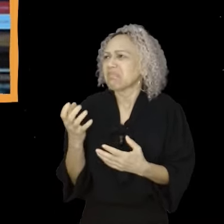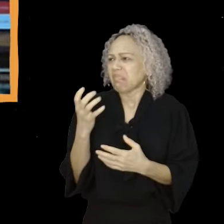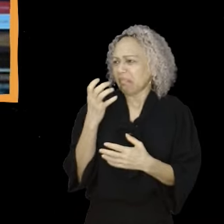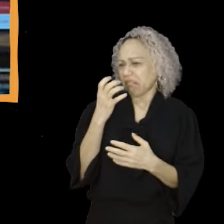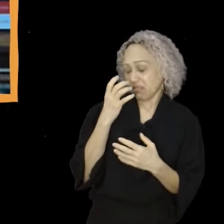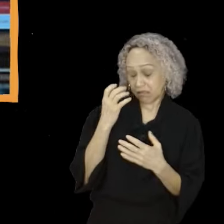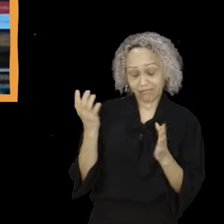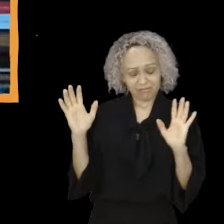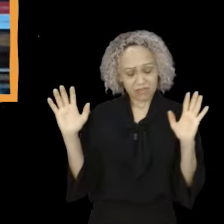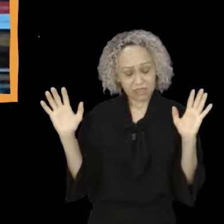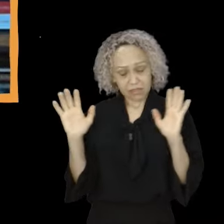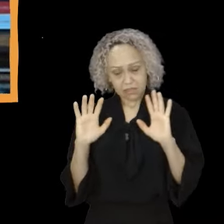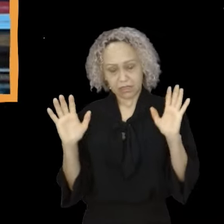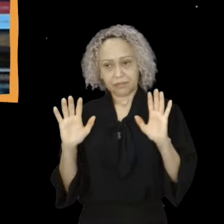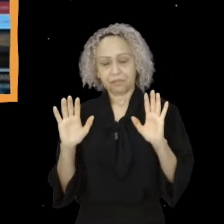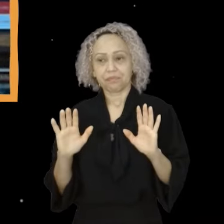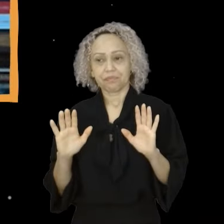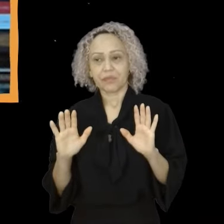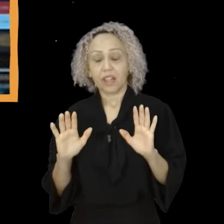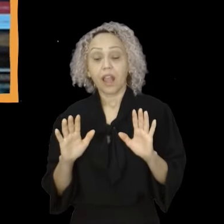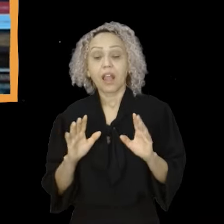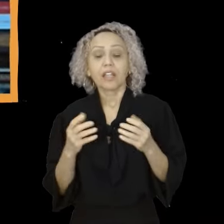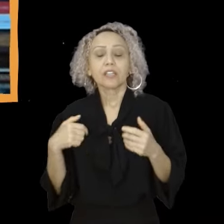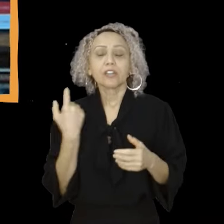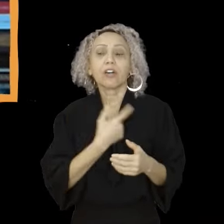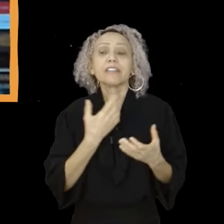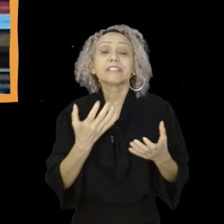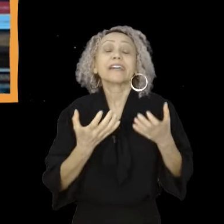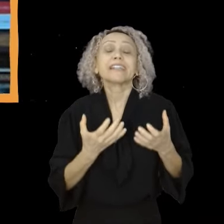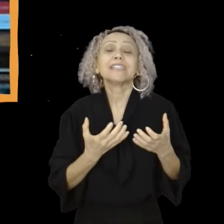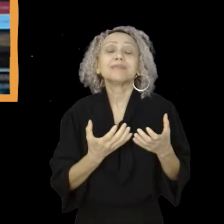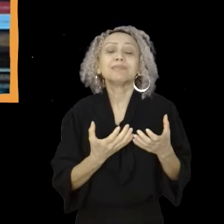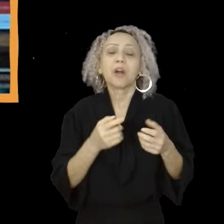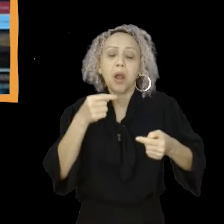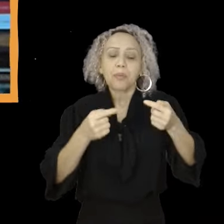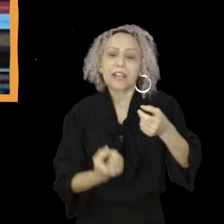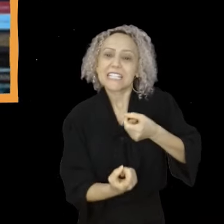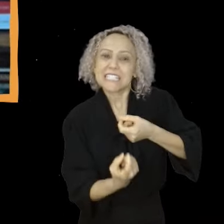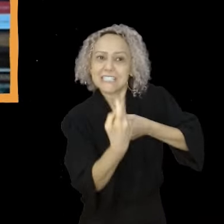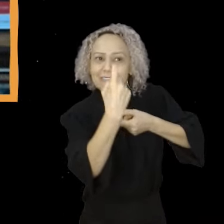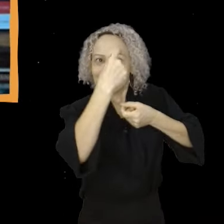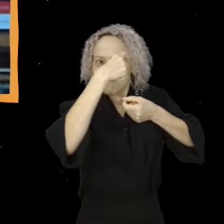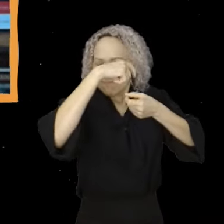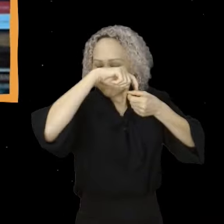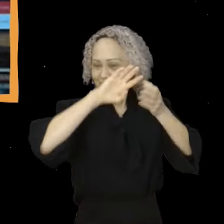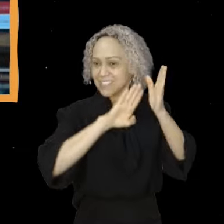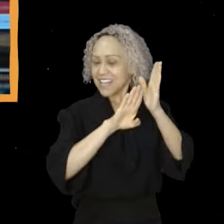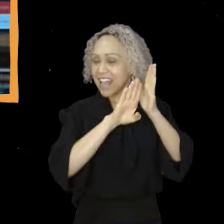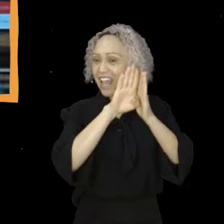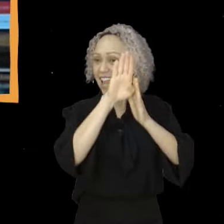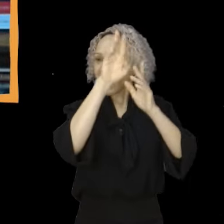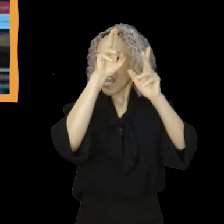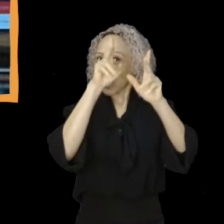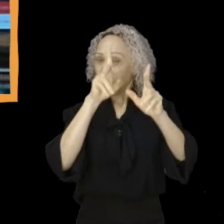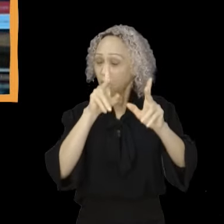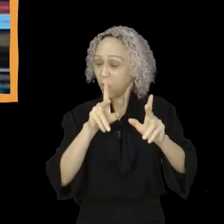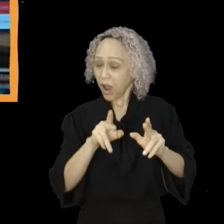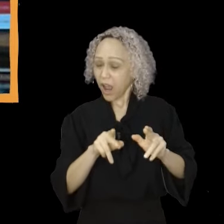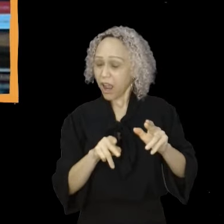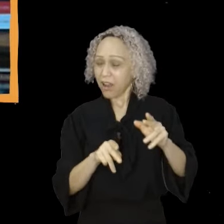resgatar a política como foi aquela manifestação no dia 30 de outubro, quando Lula